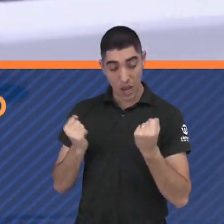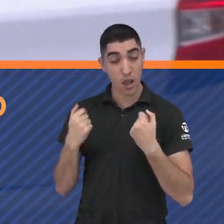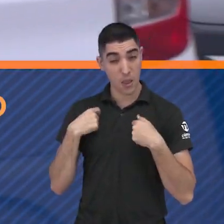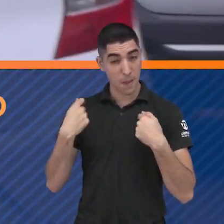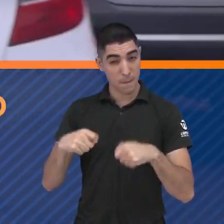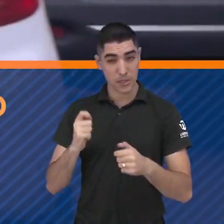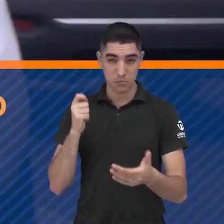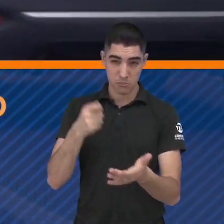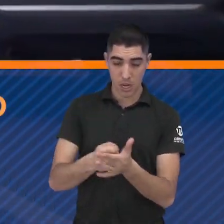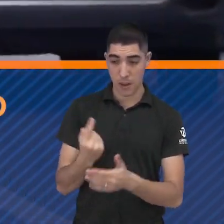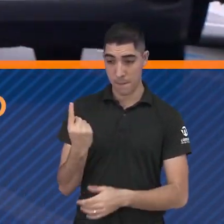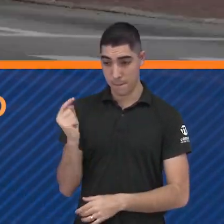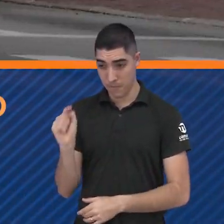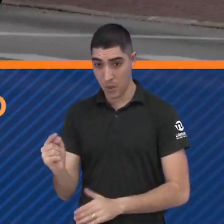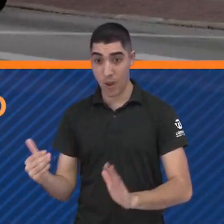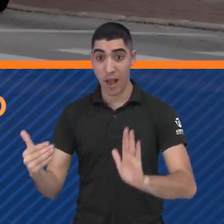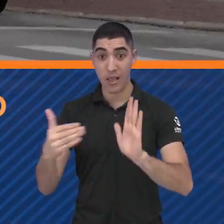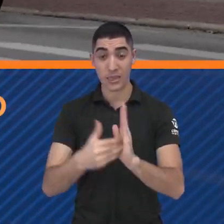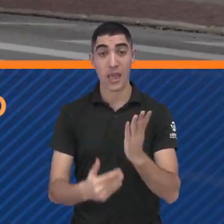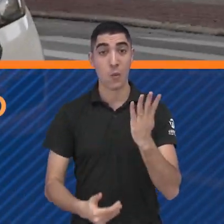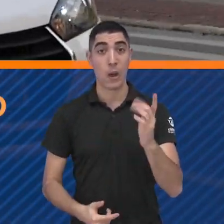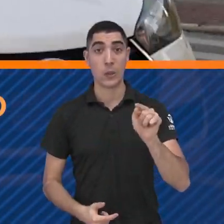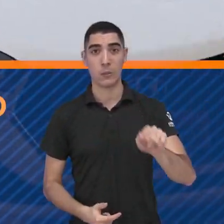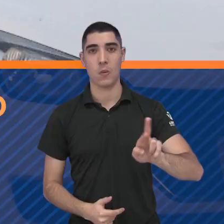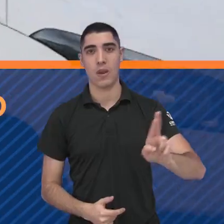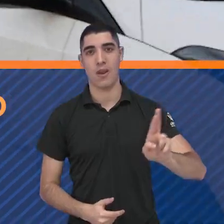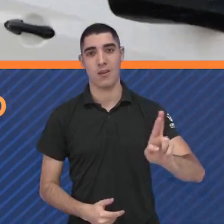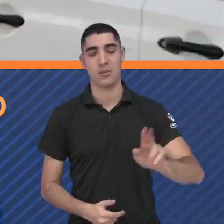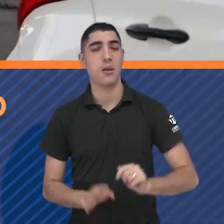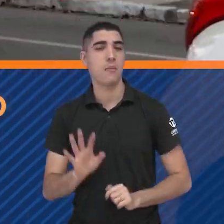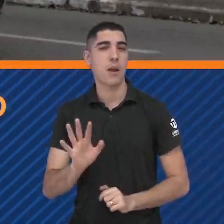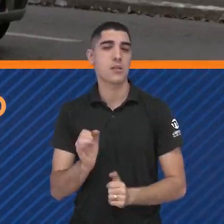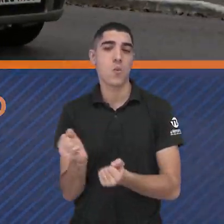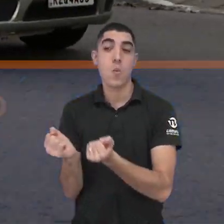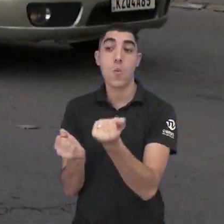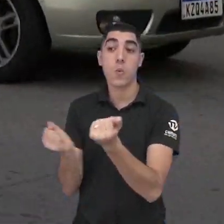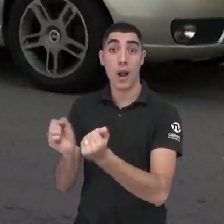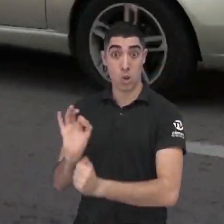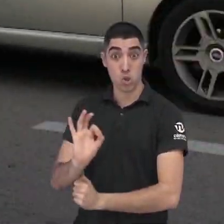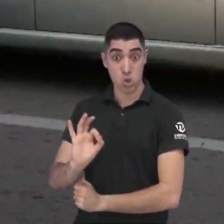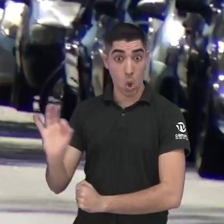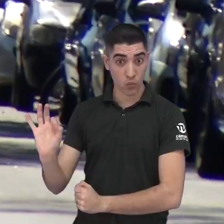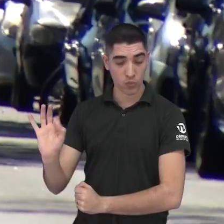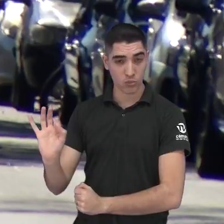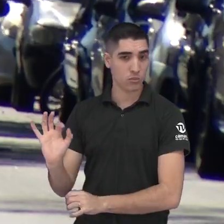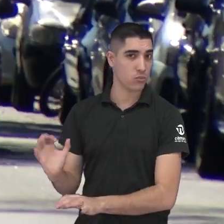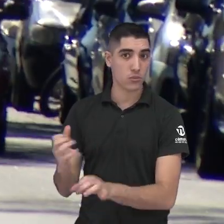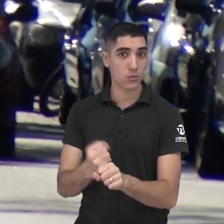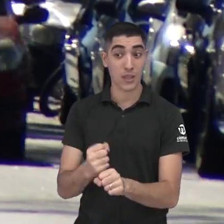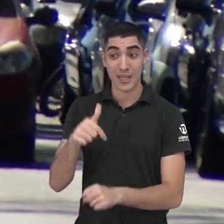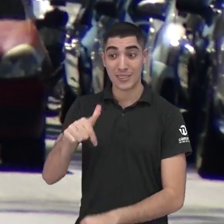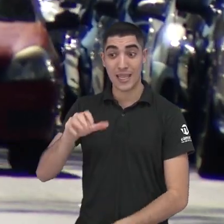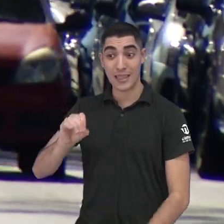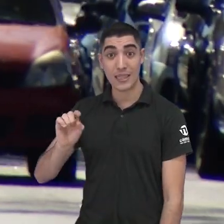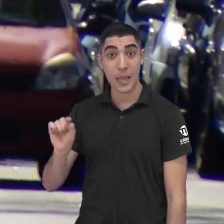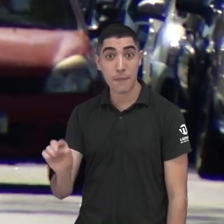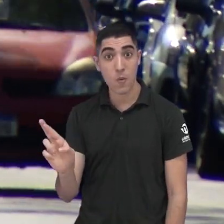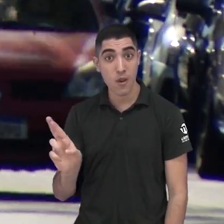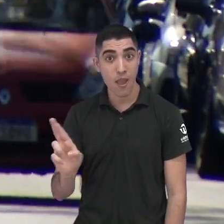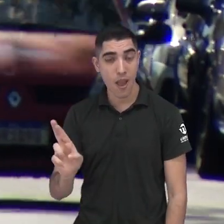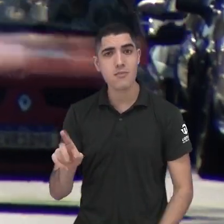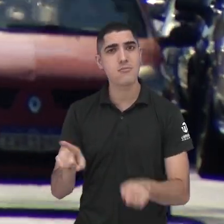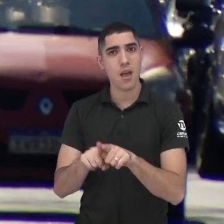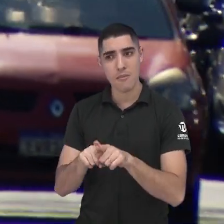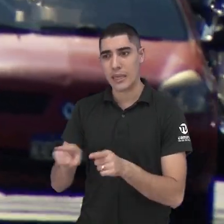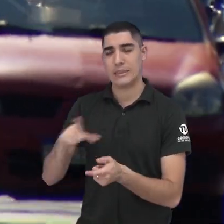motorista, é preciso desembolsar entre R$ 1.000 e R$ 4.000. Já um carro popular novo sai em média por R$ 70